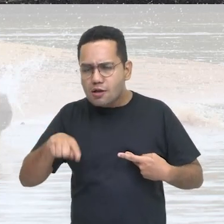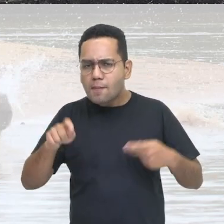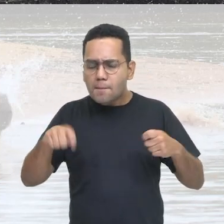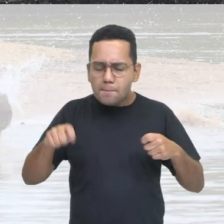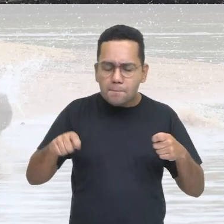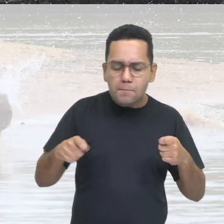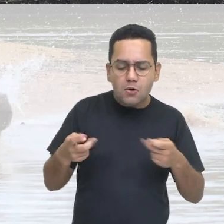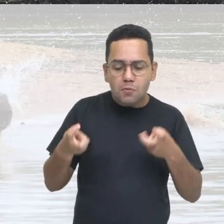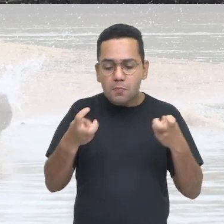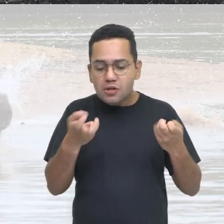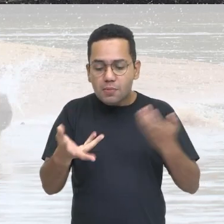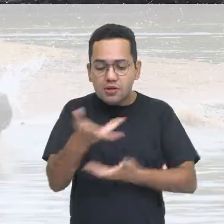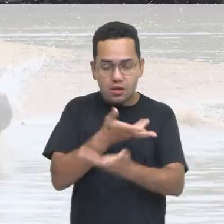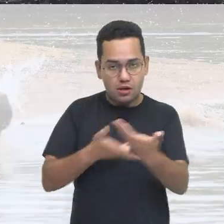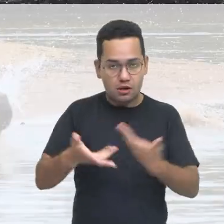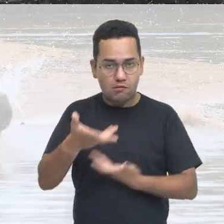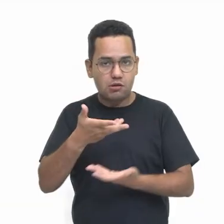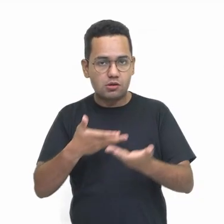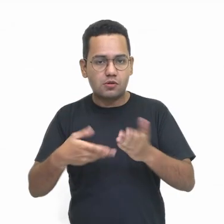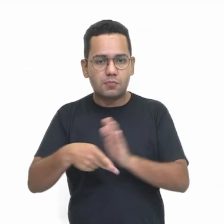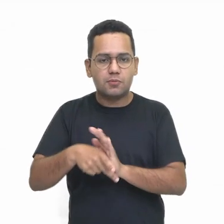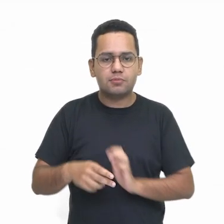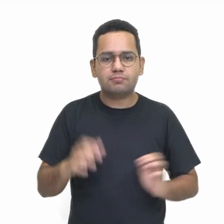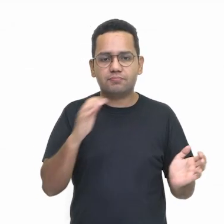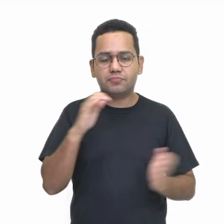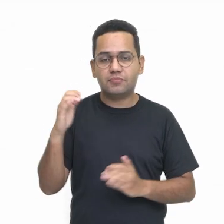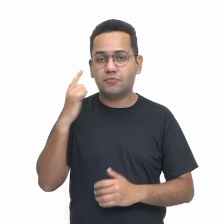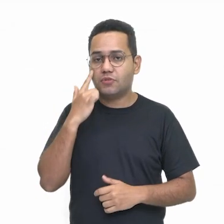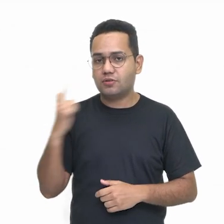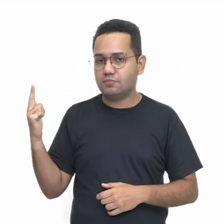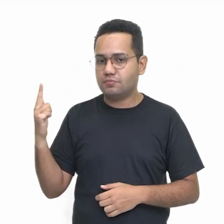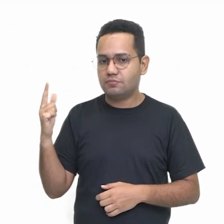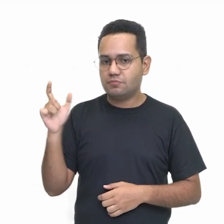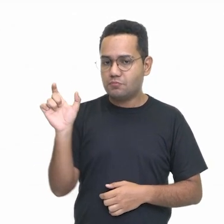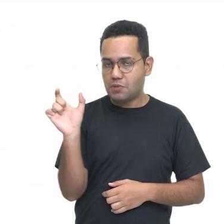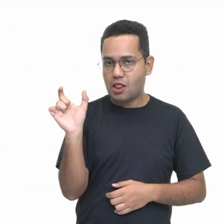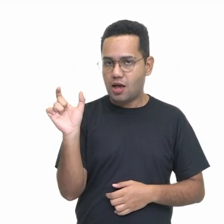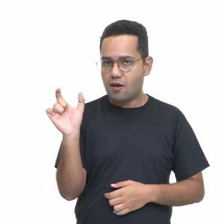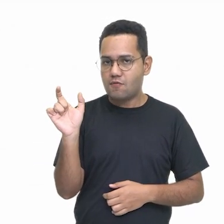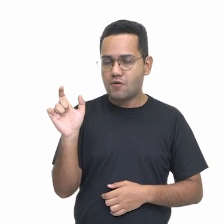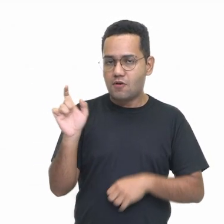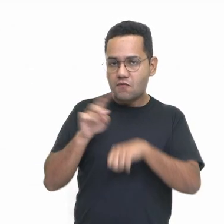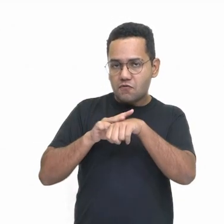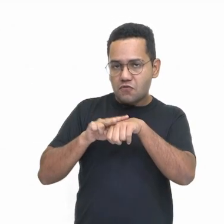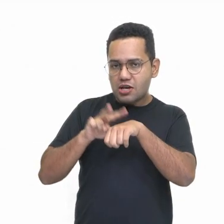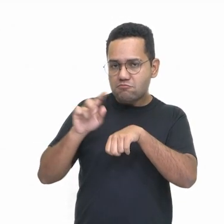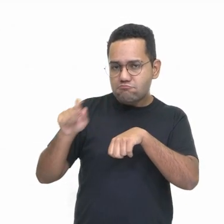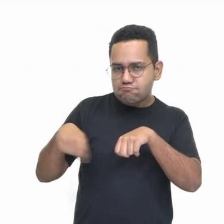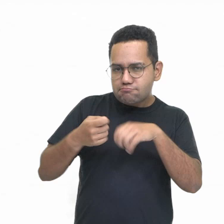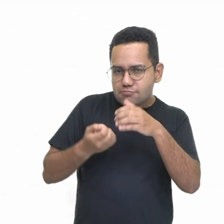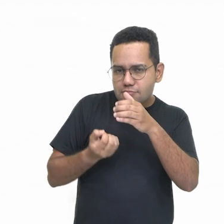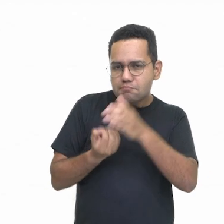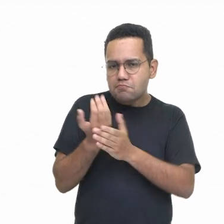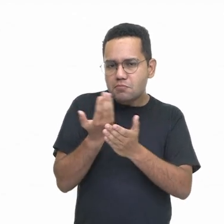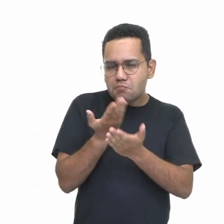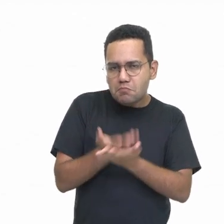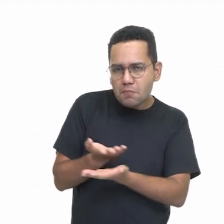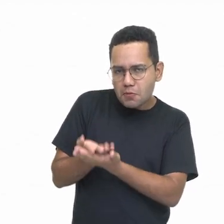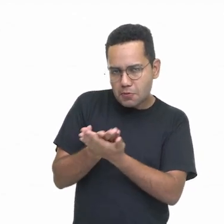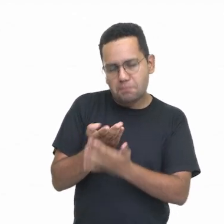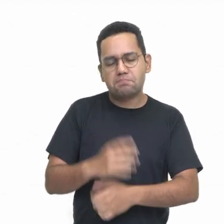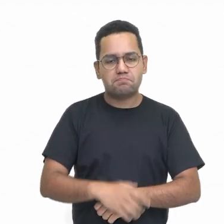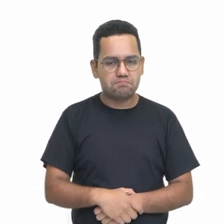vamos estudar em Ecologia vejam aí que hernest Heckel foi um biólogo